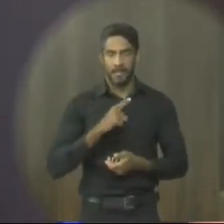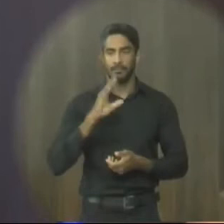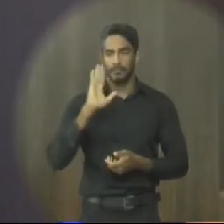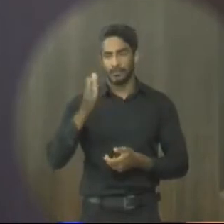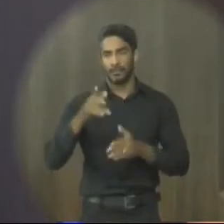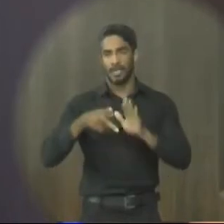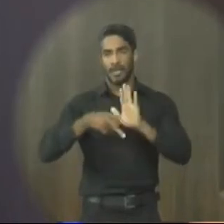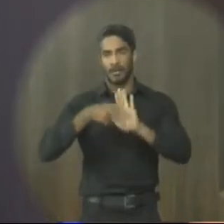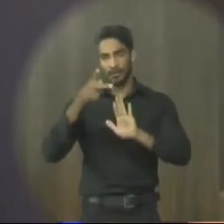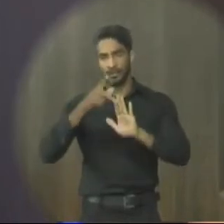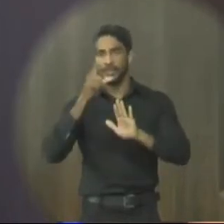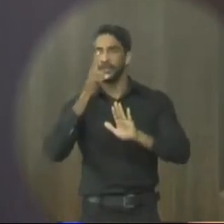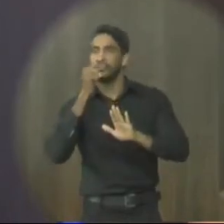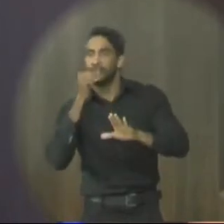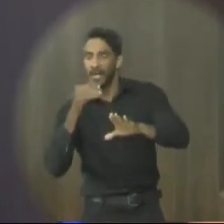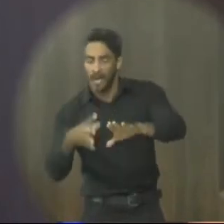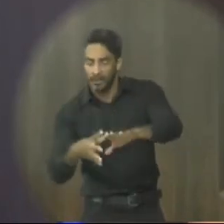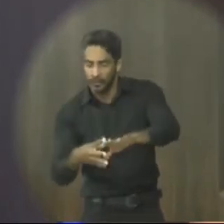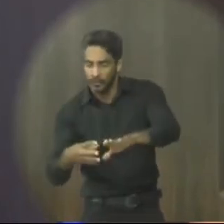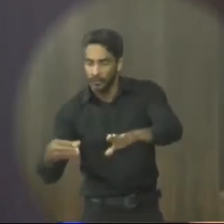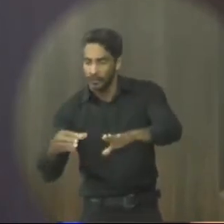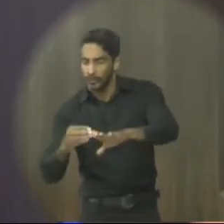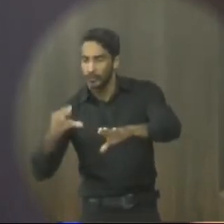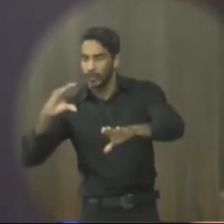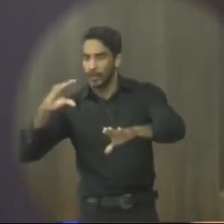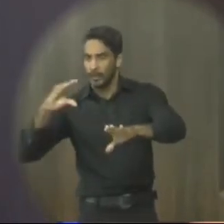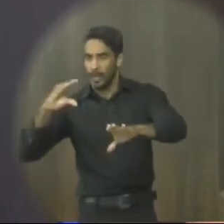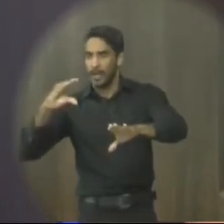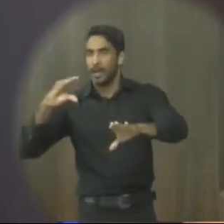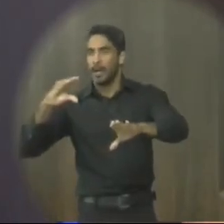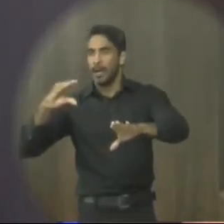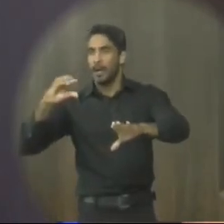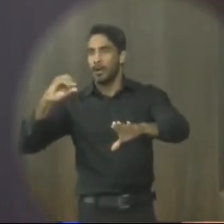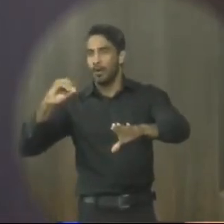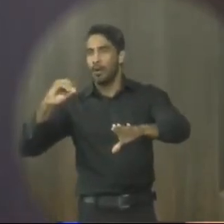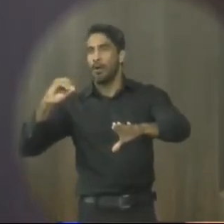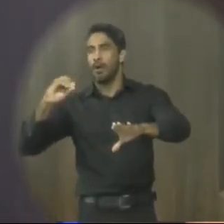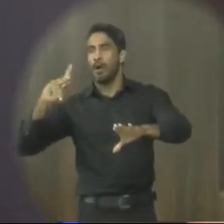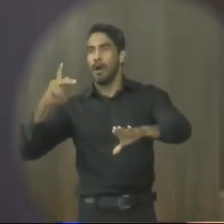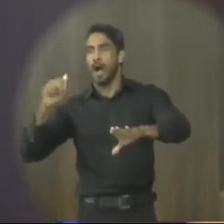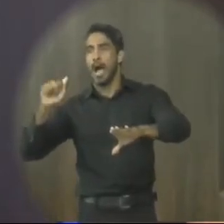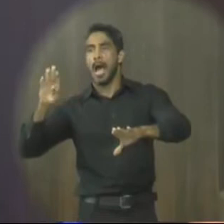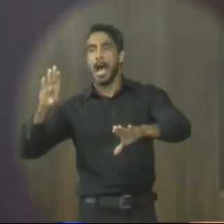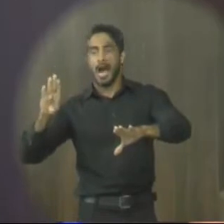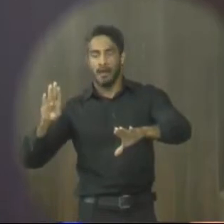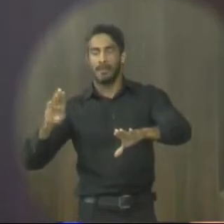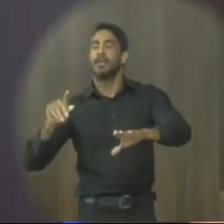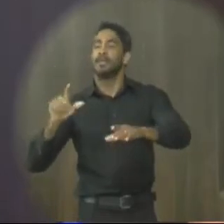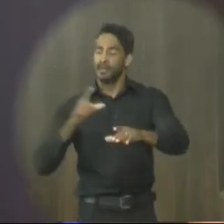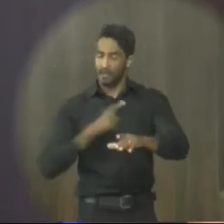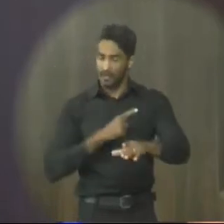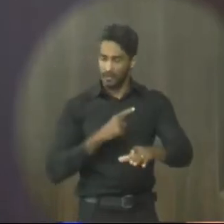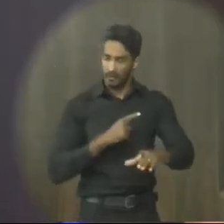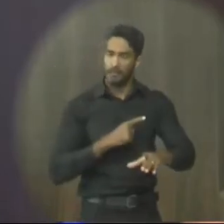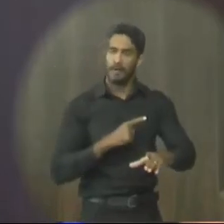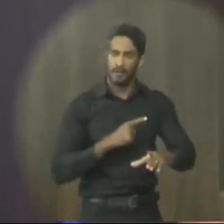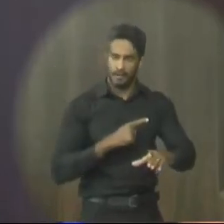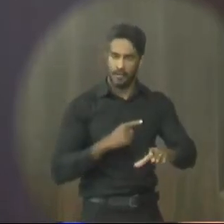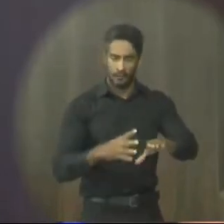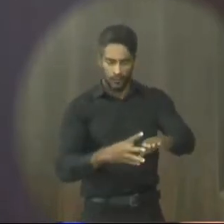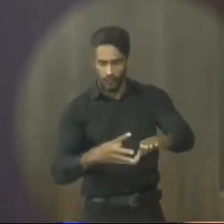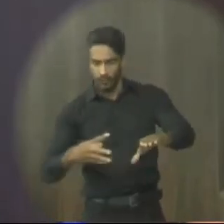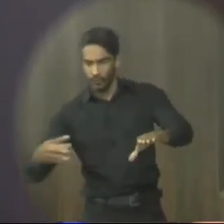de drenagem lá da Praça da Coab, que vai, inclusive, receber também a água proveniente dessa